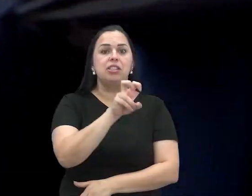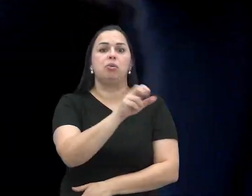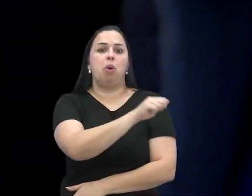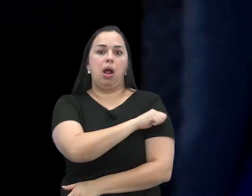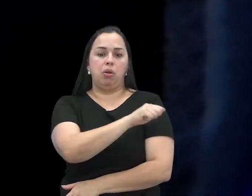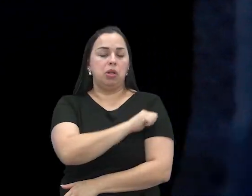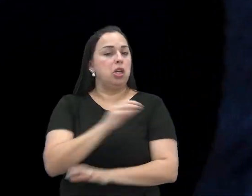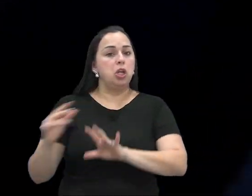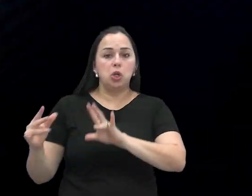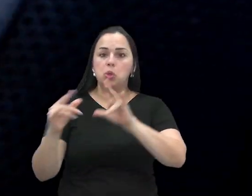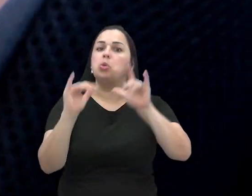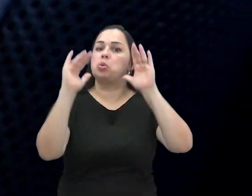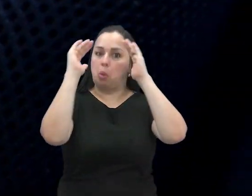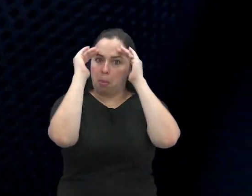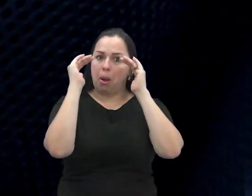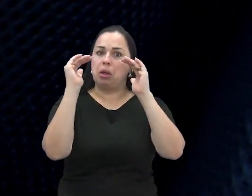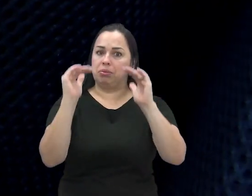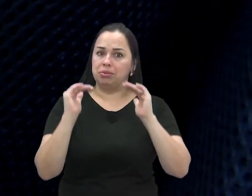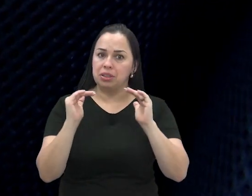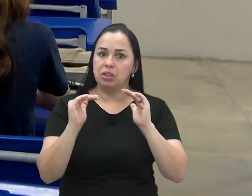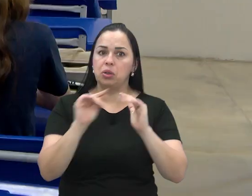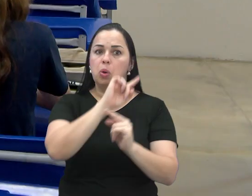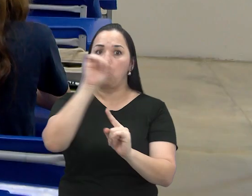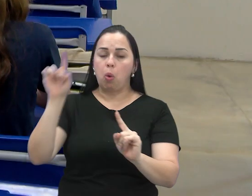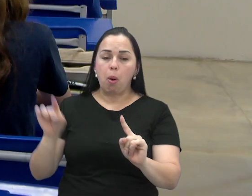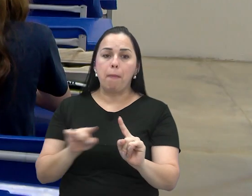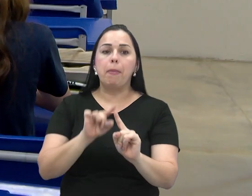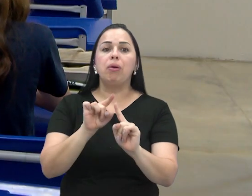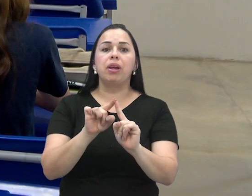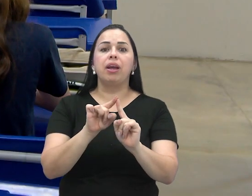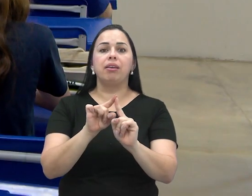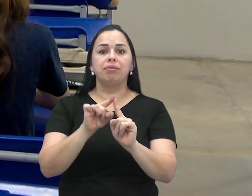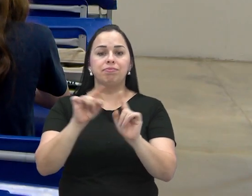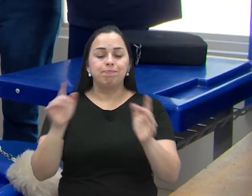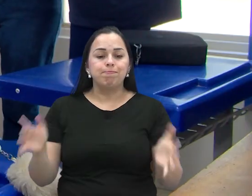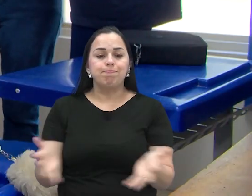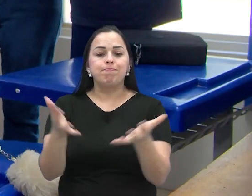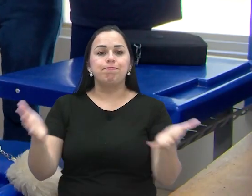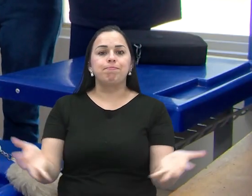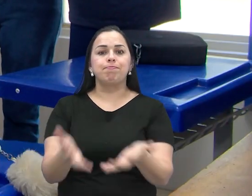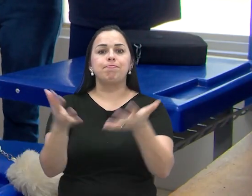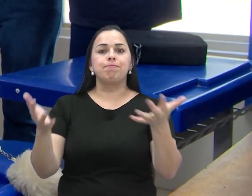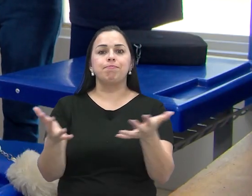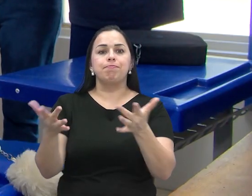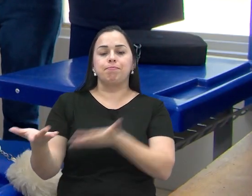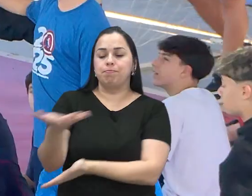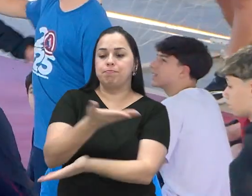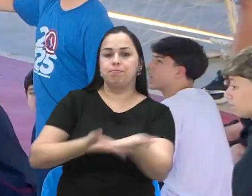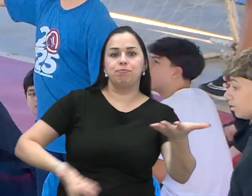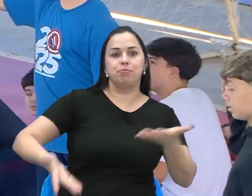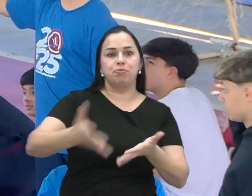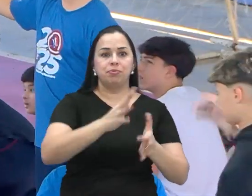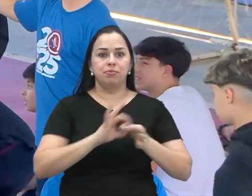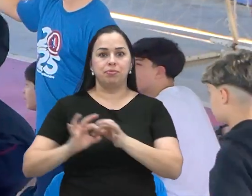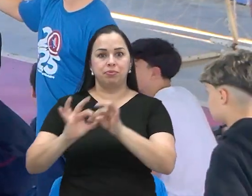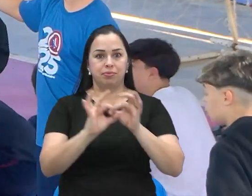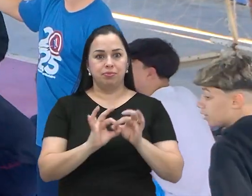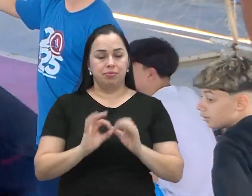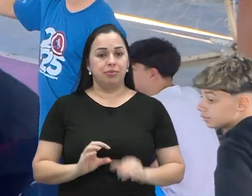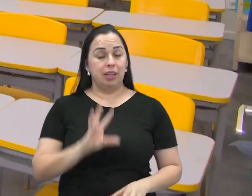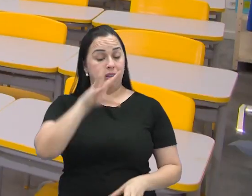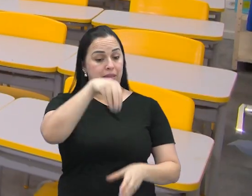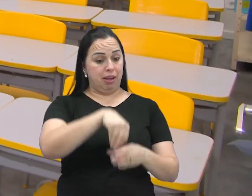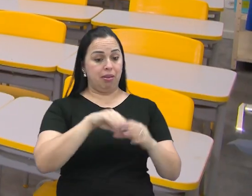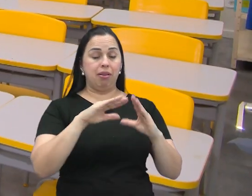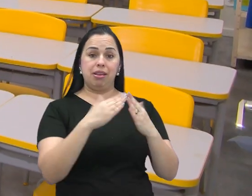alunos e todos colaboram com a nova regra, que tem o objetivo de estimular ainda mais as conexões